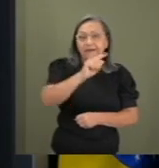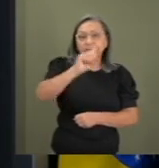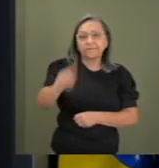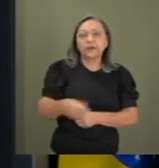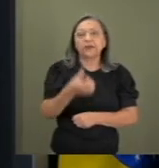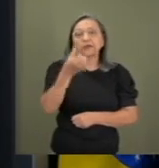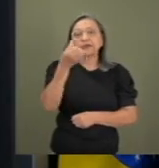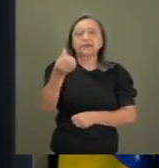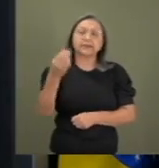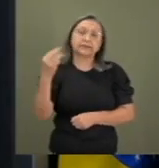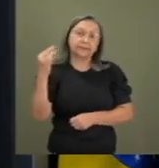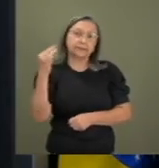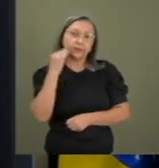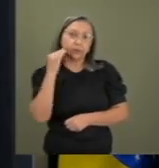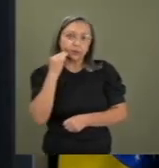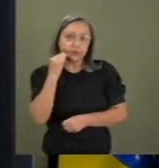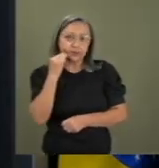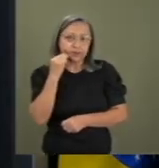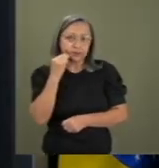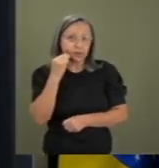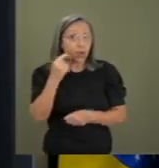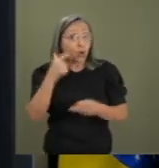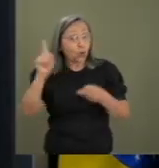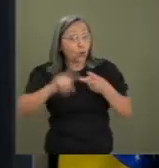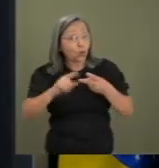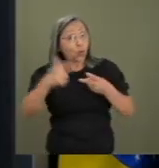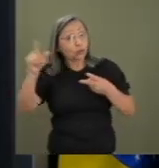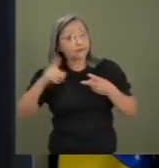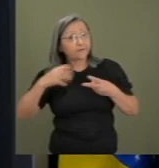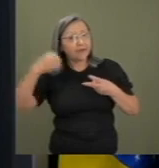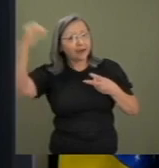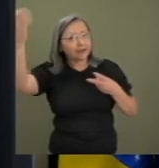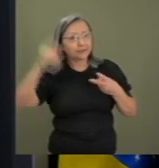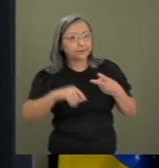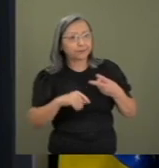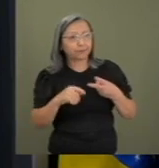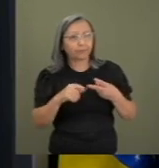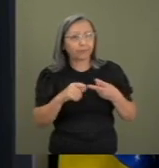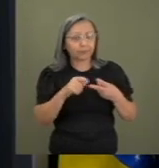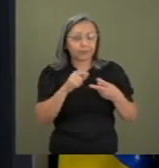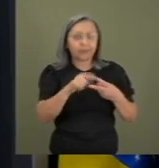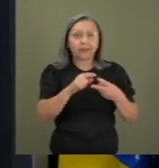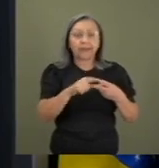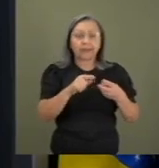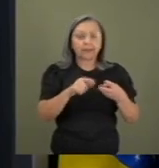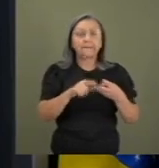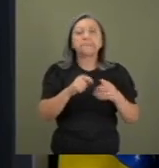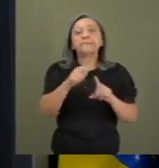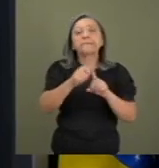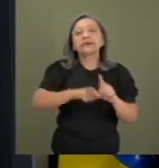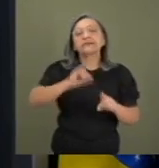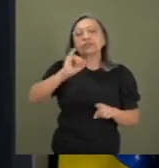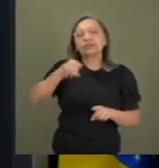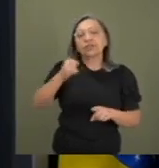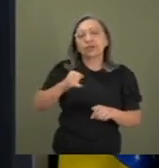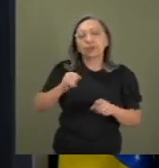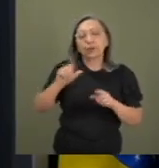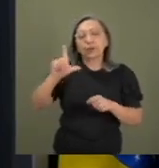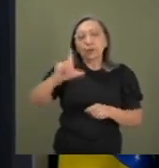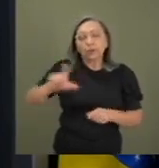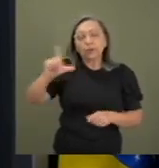6,6 milhões. Isso já é outra viagem que eu estou falando. A viagem de Lula, em janeiro, à Argentina e